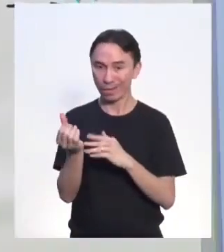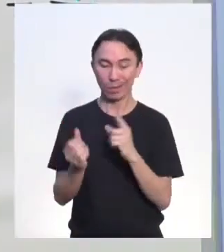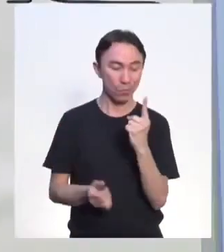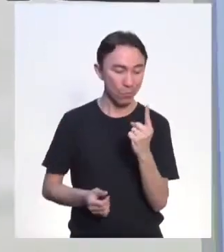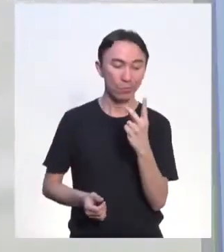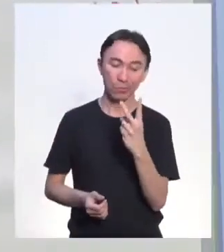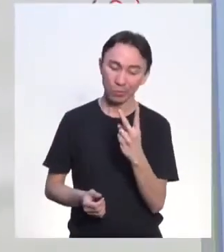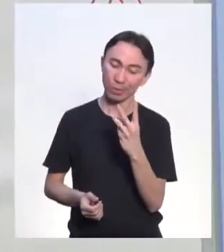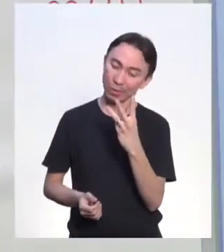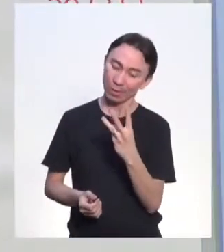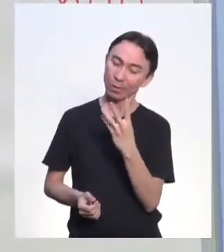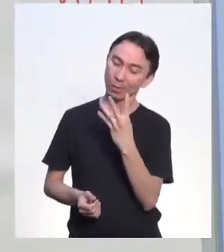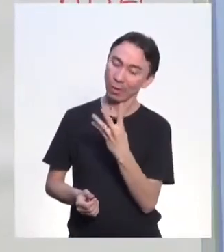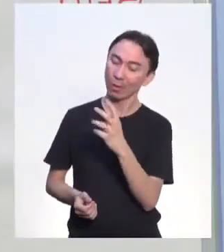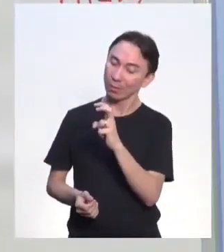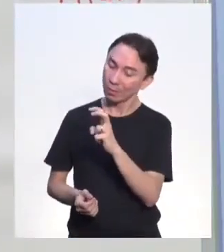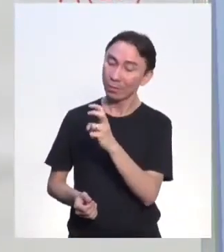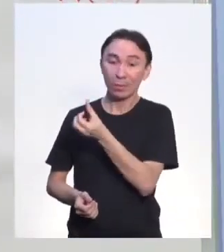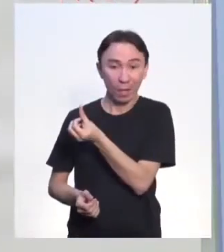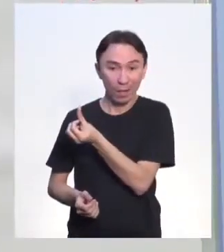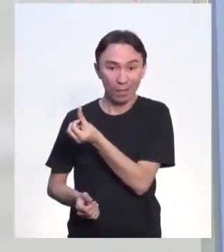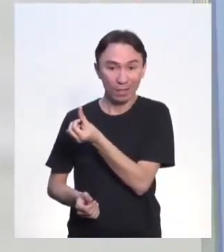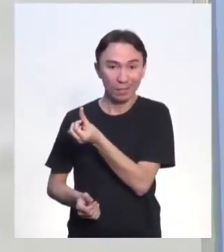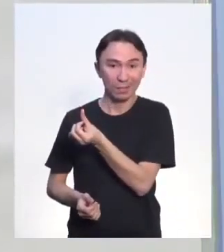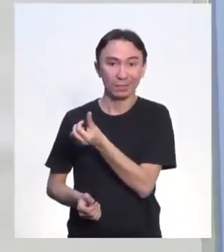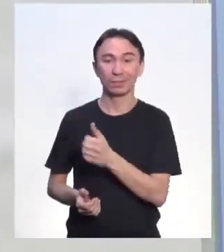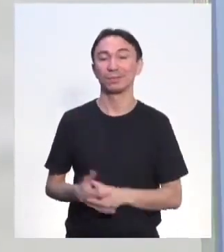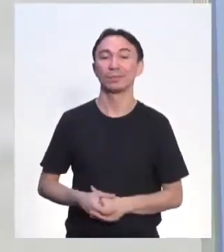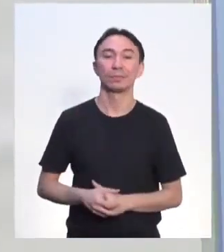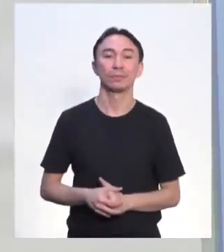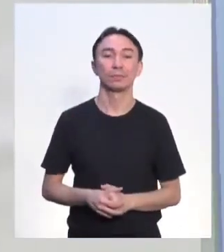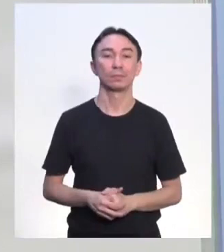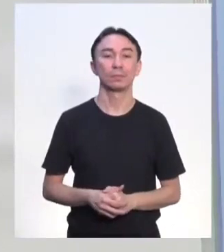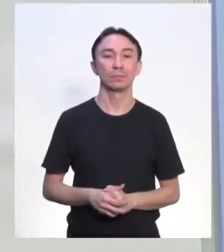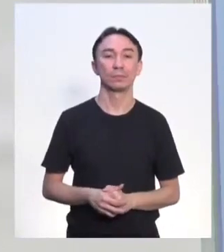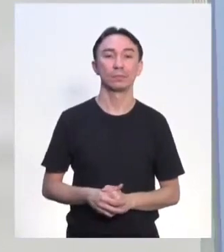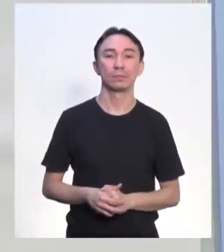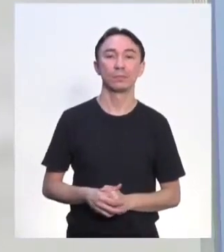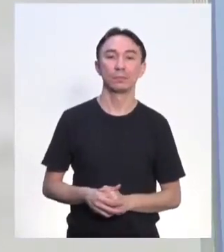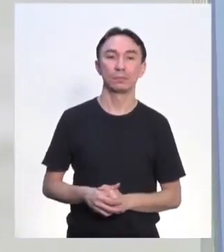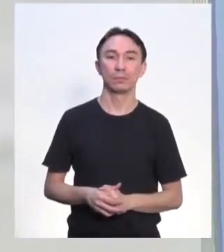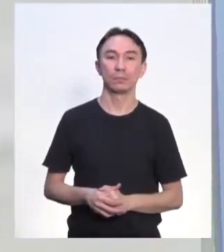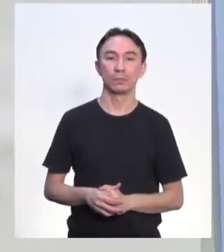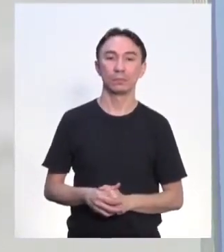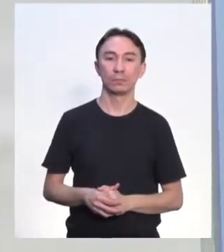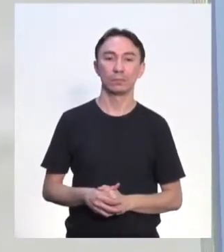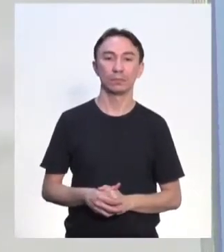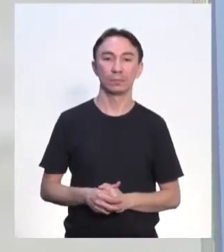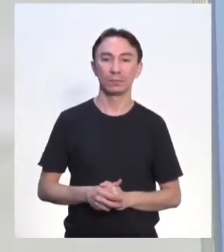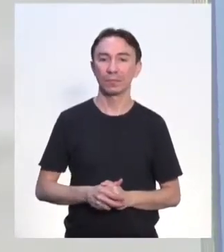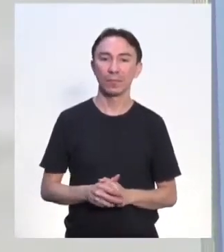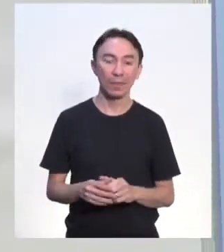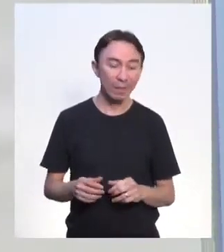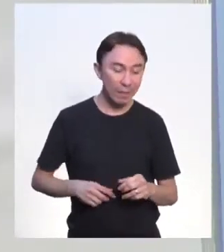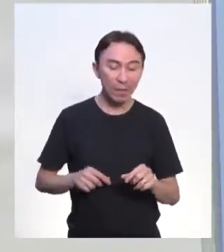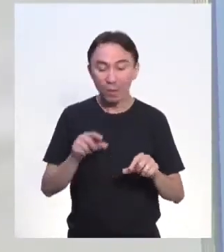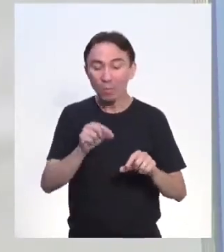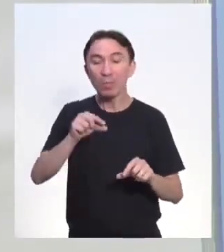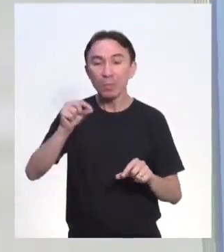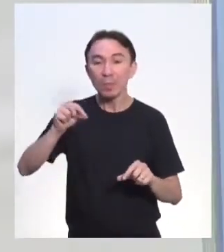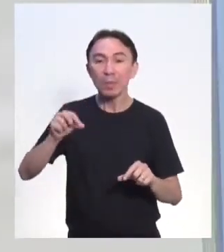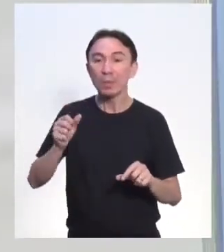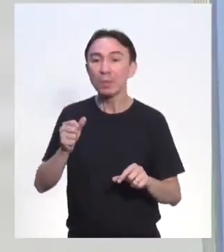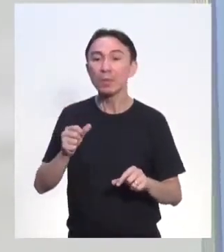opções de resposta. 1, 2, 3, 4, 5 e 6. Quantas opções de resposta